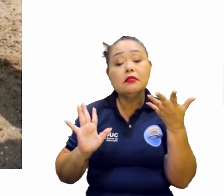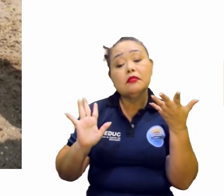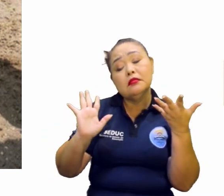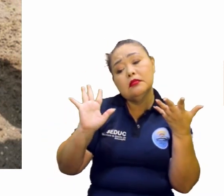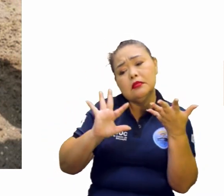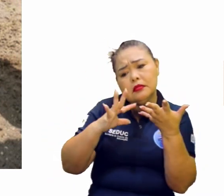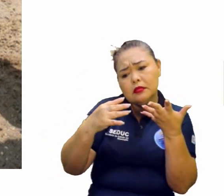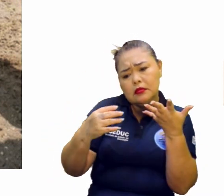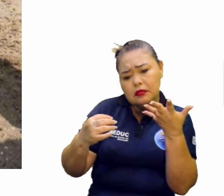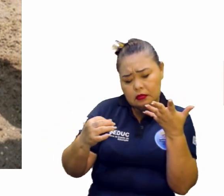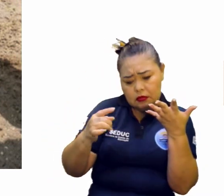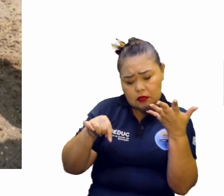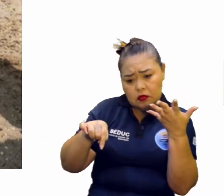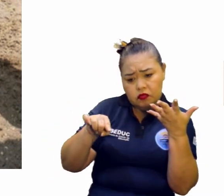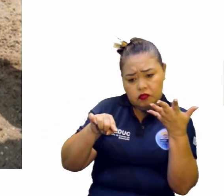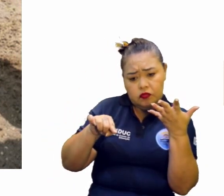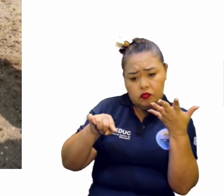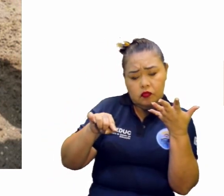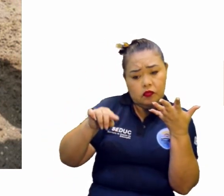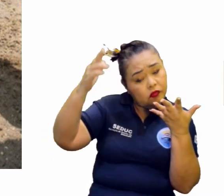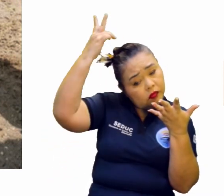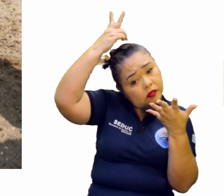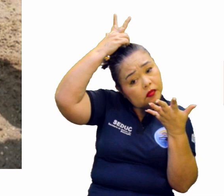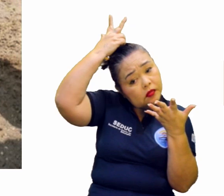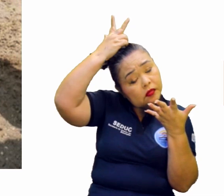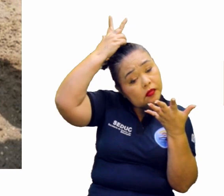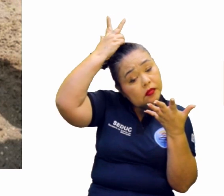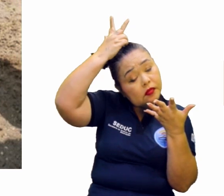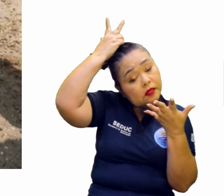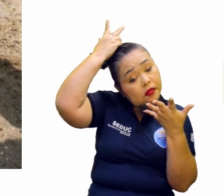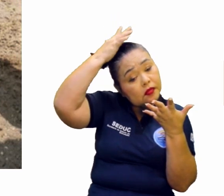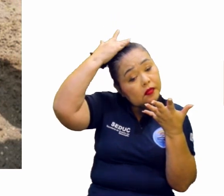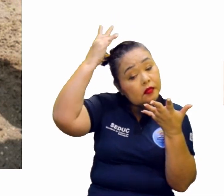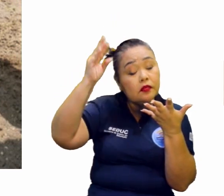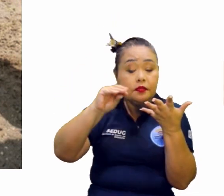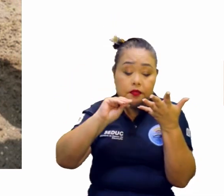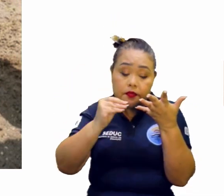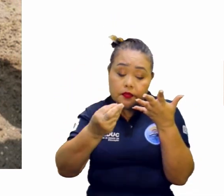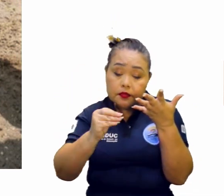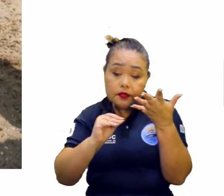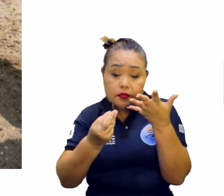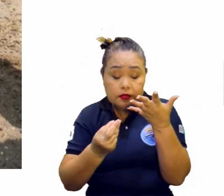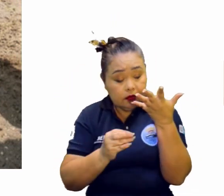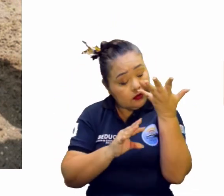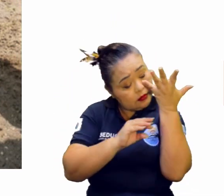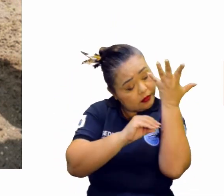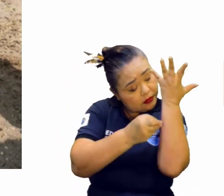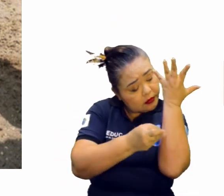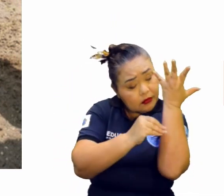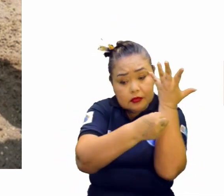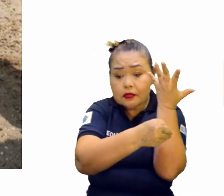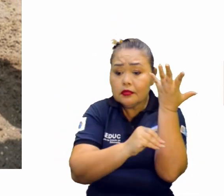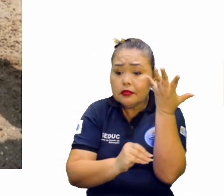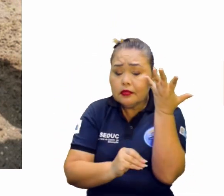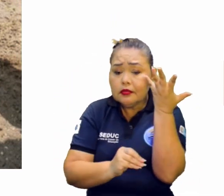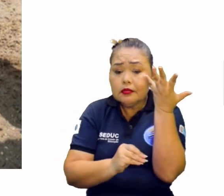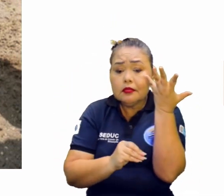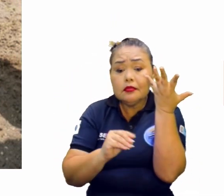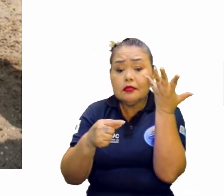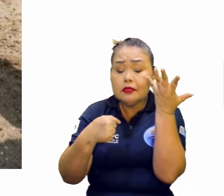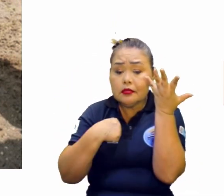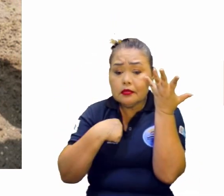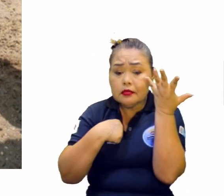caídas, os caules, alguns caules já estão quebradiços. Então, eu pego, por livre e